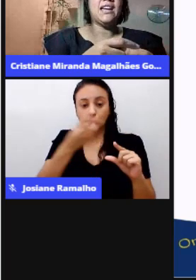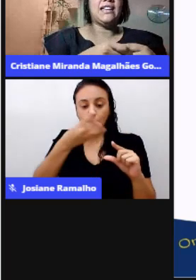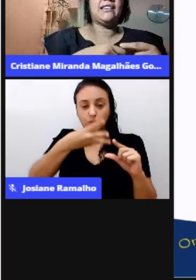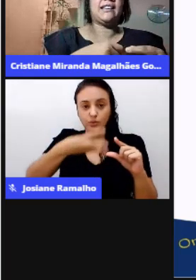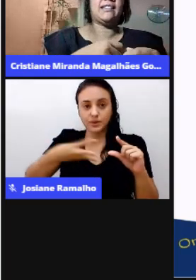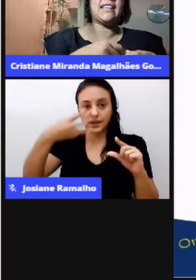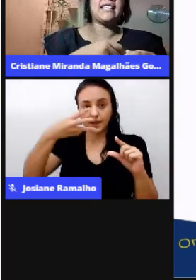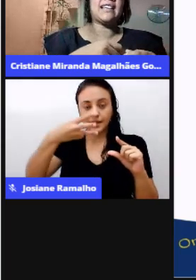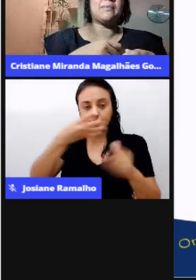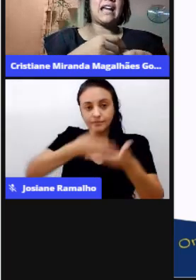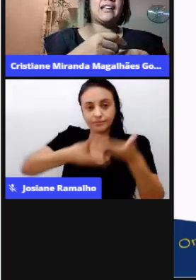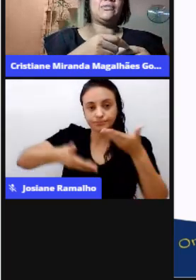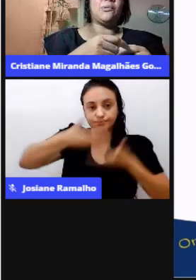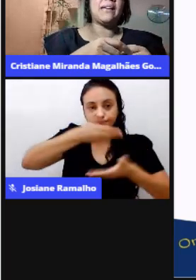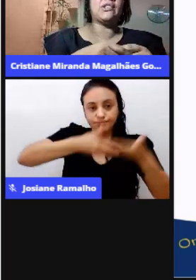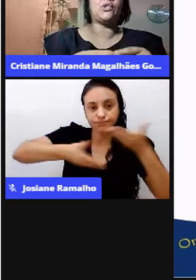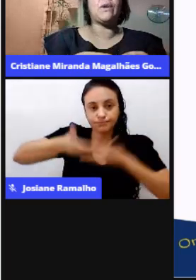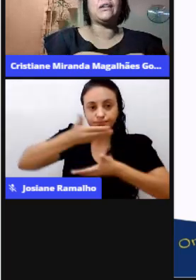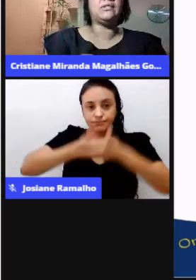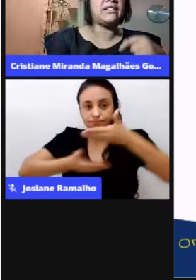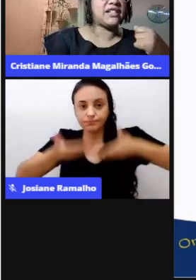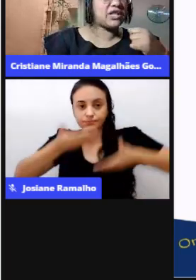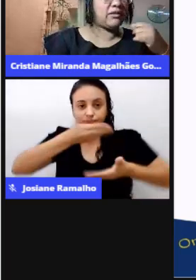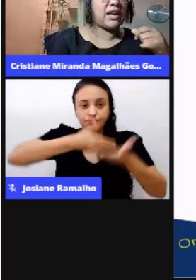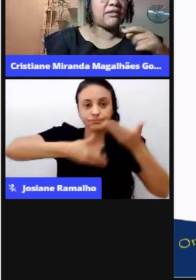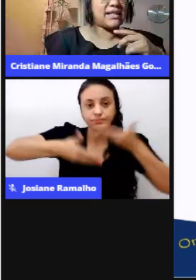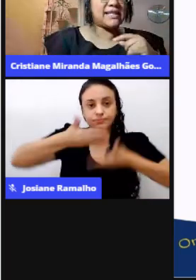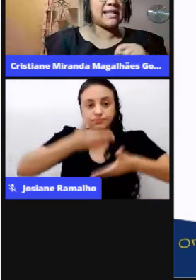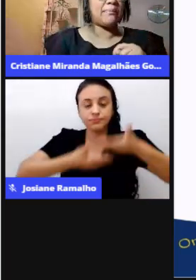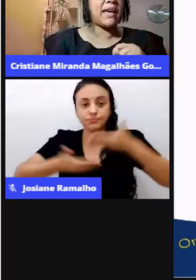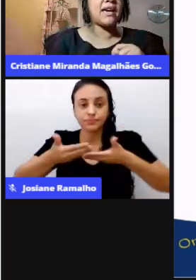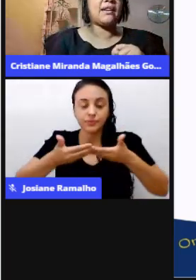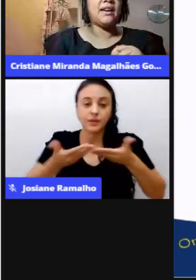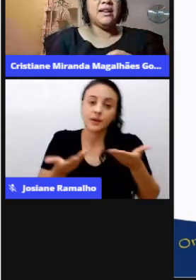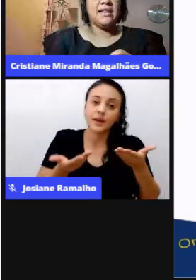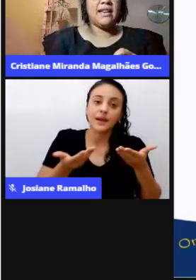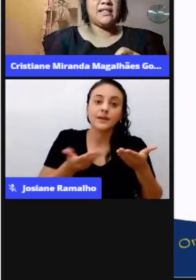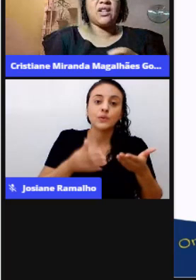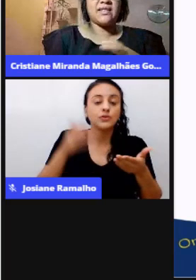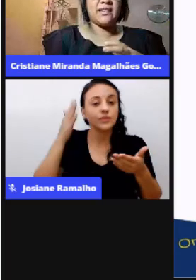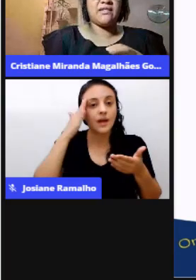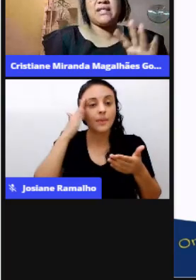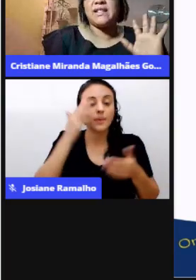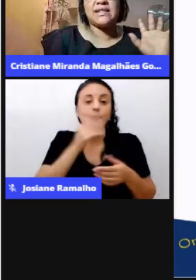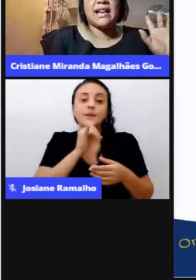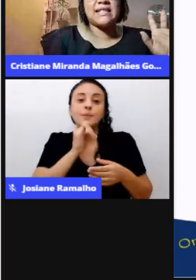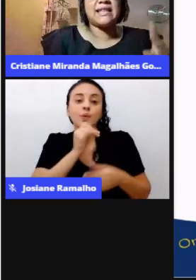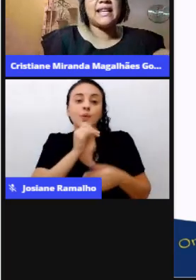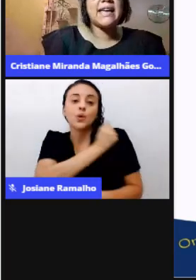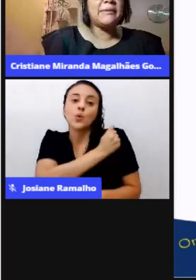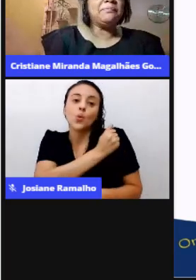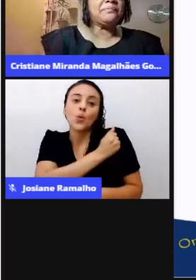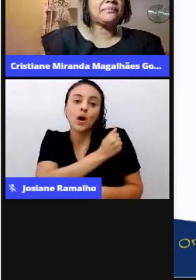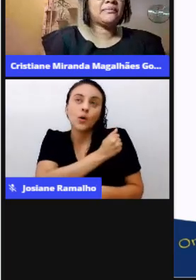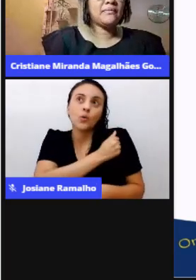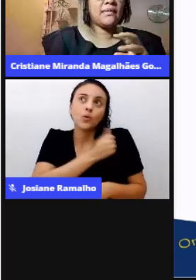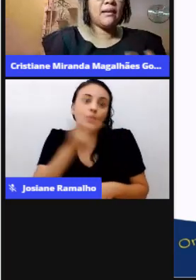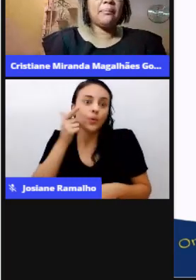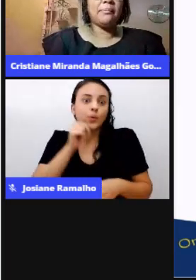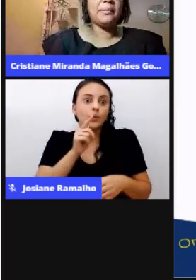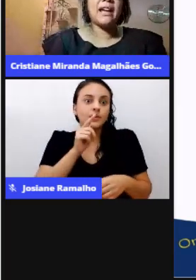pensar, tem determinado momento que o aluno ele vai dialogar com esse saber sozinho, às vezes na casa